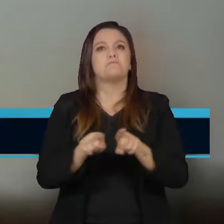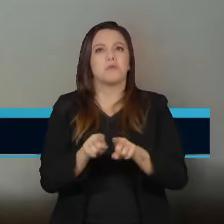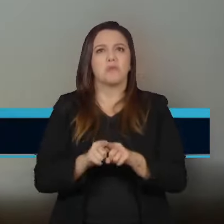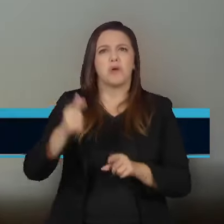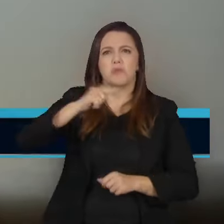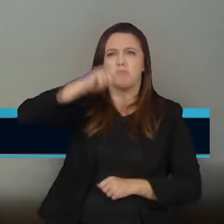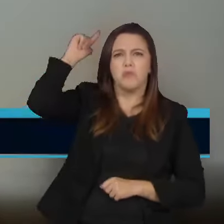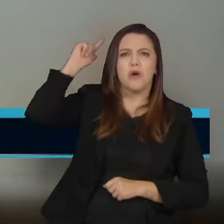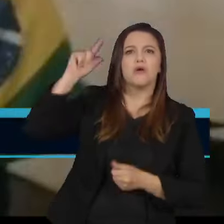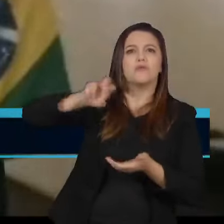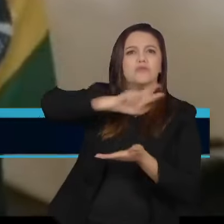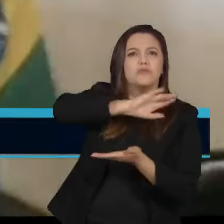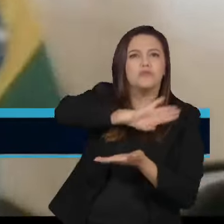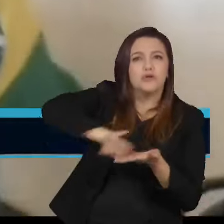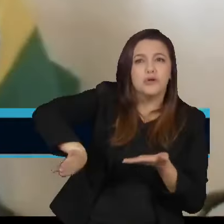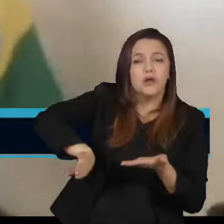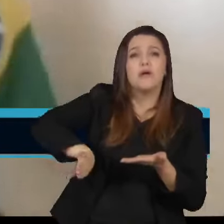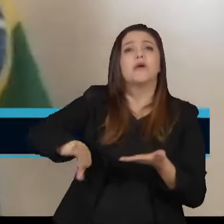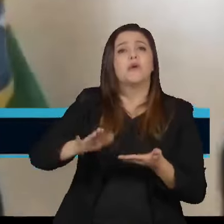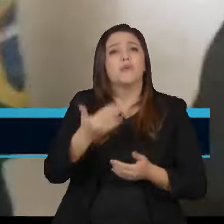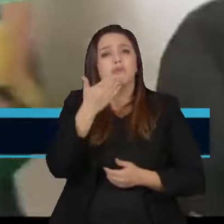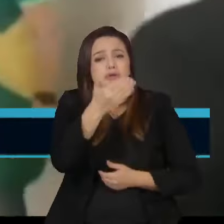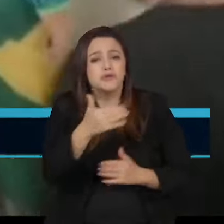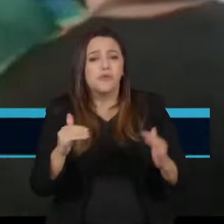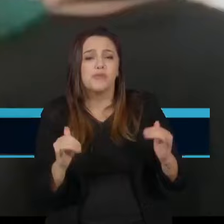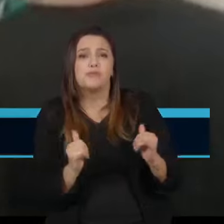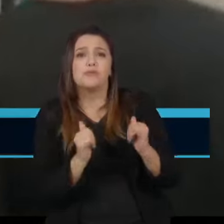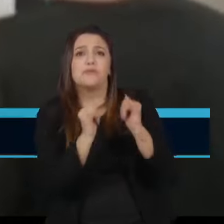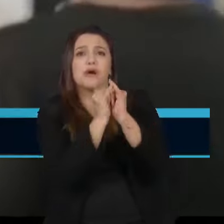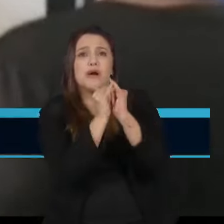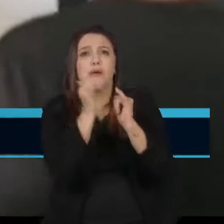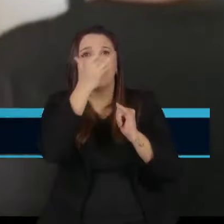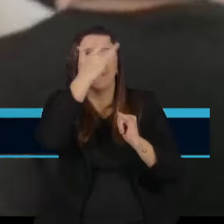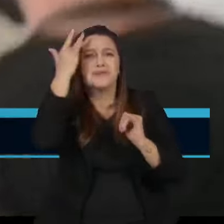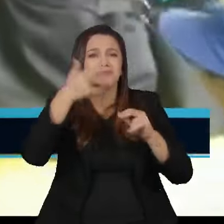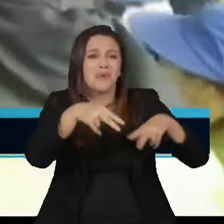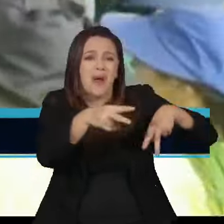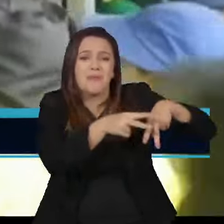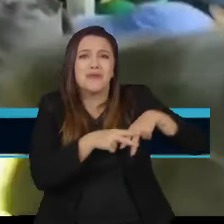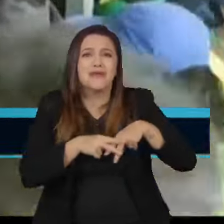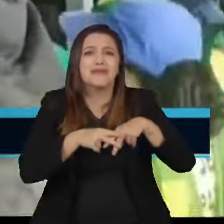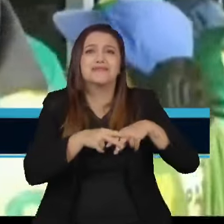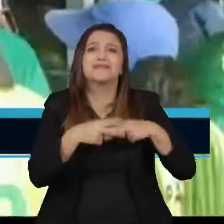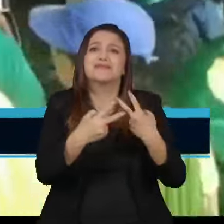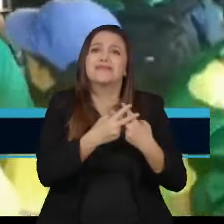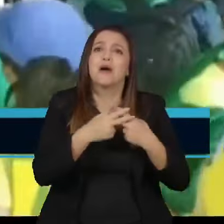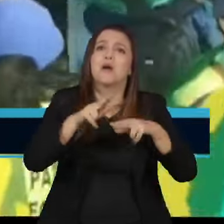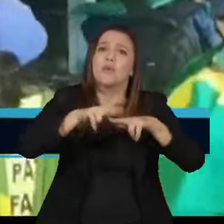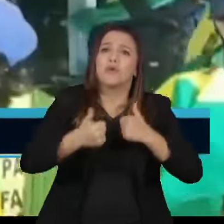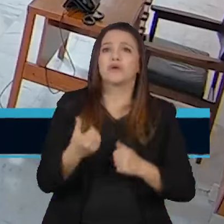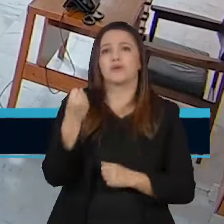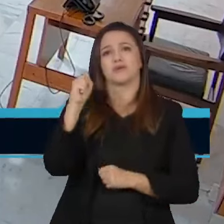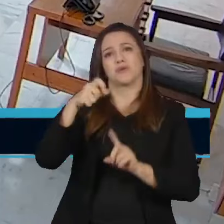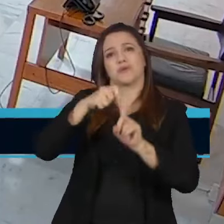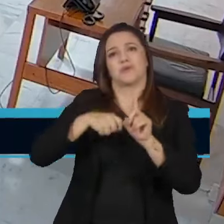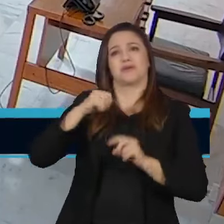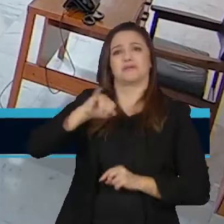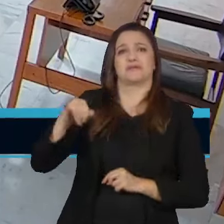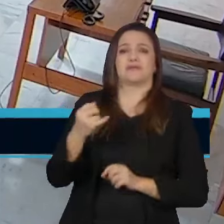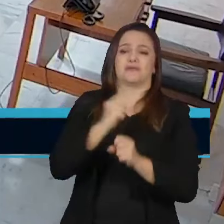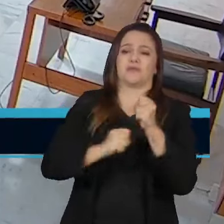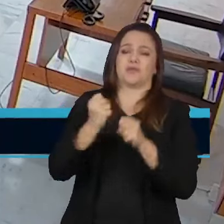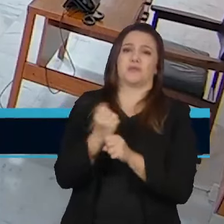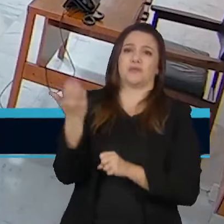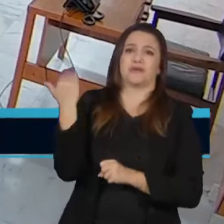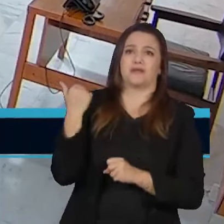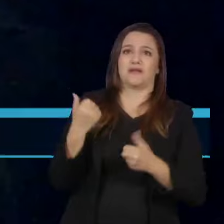manifestantes também pediam anistia para as pessoas que continuam presas pelos atos antidemocráticos de 8 de janeiro do ano passado, quando os prédios